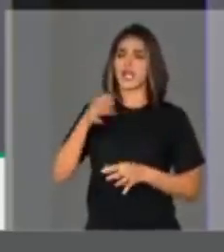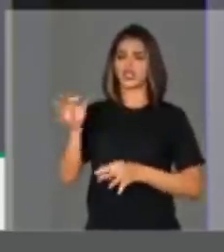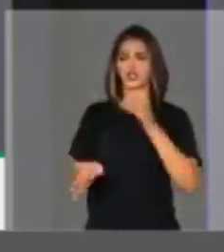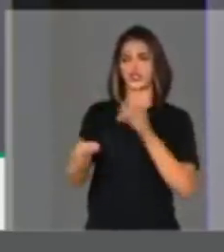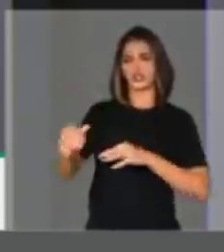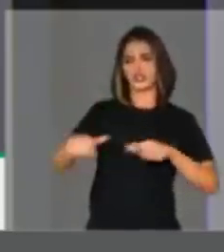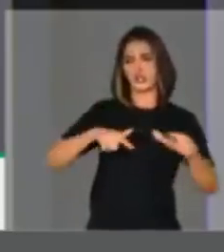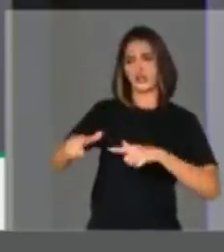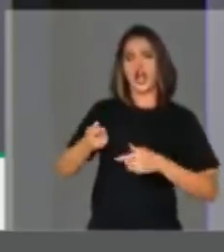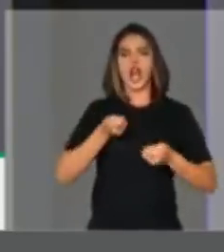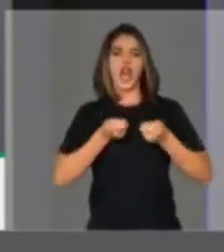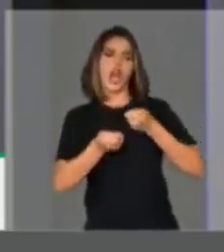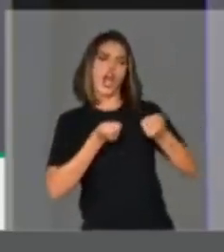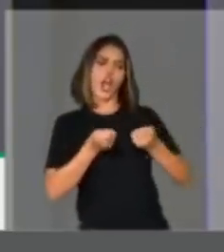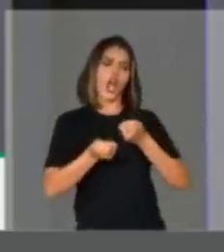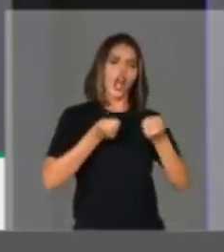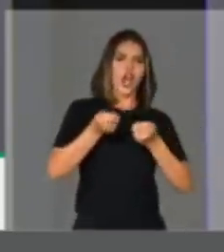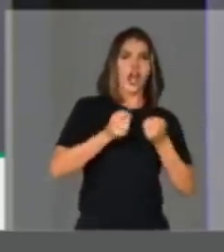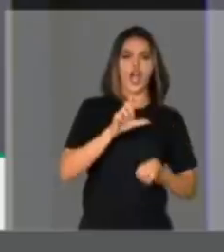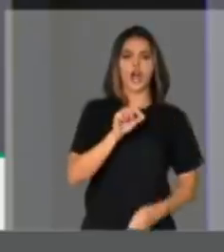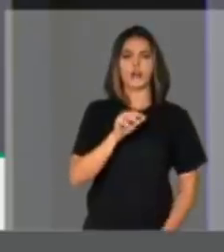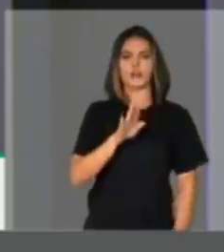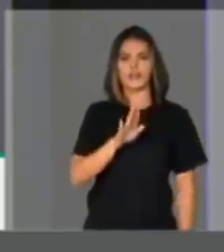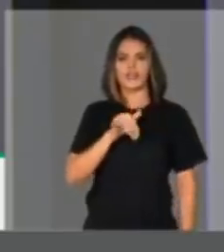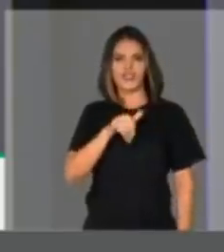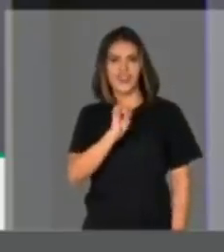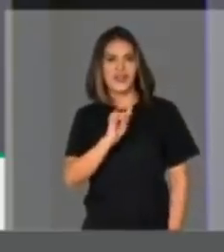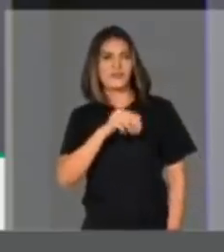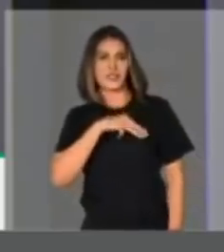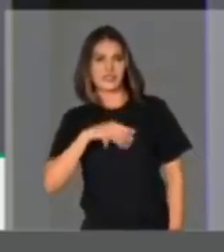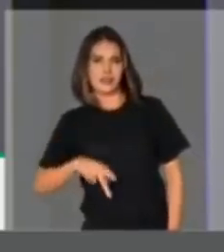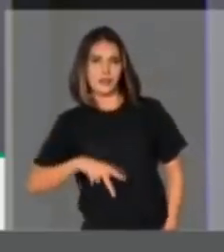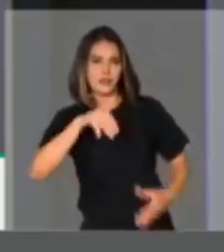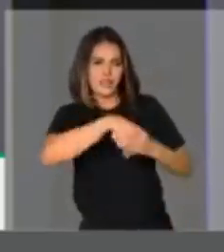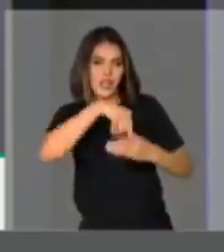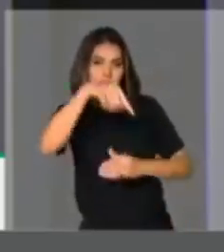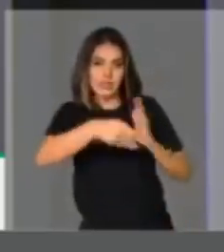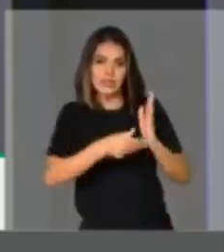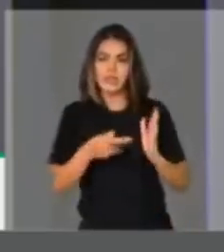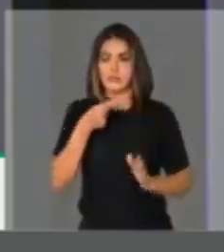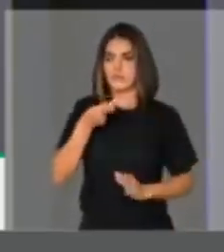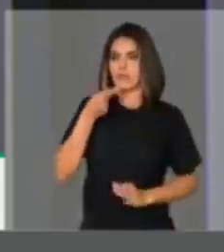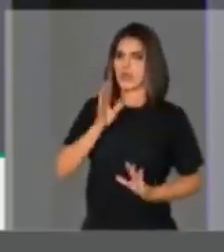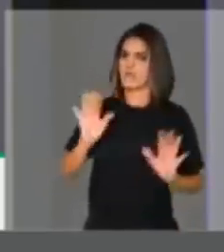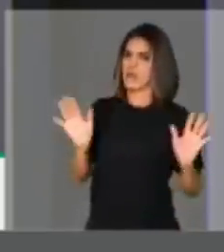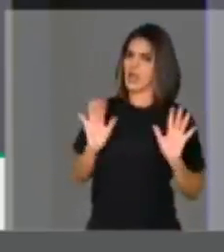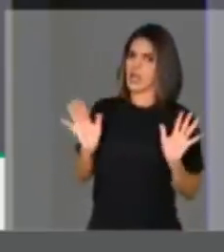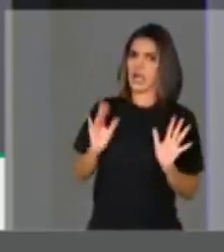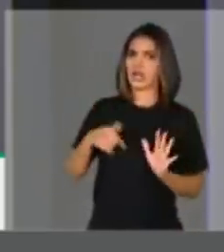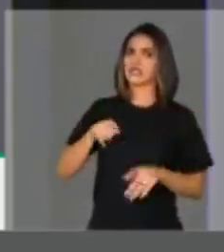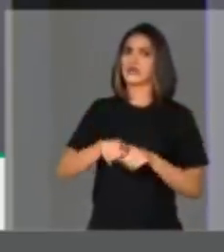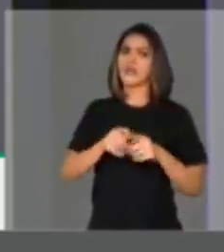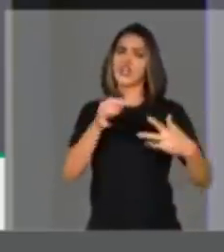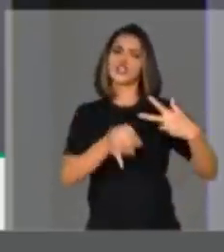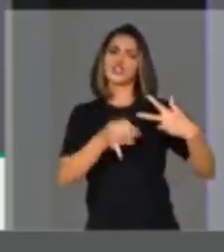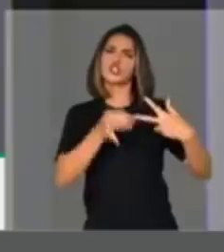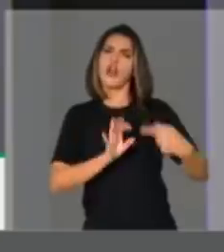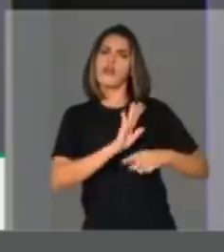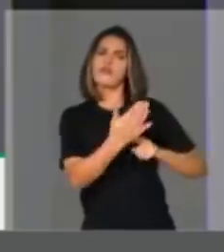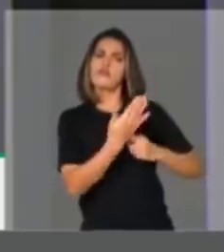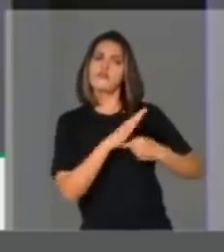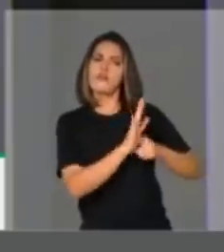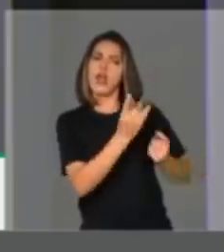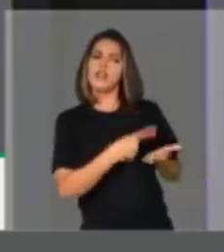de falar sobre o lobby do Ministério Público dentro dessa casa, tem medo de falar do corporativismo do judiciário, tem medo de falar sobre